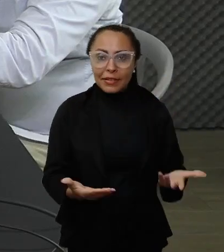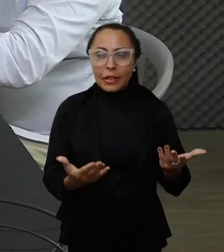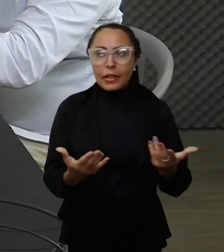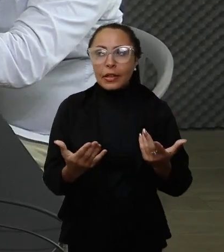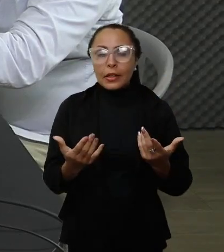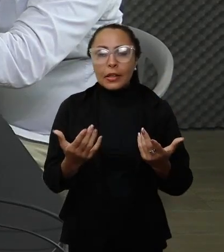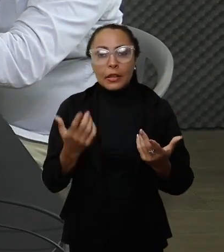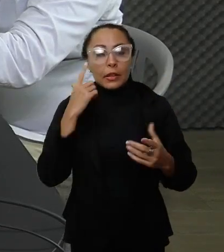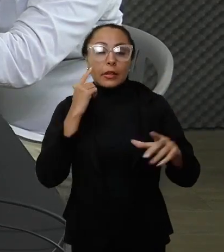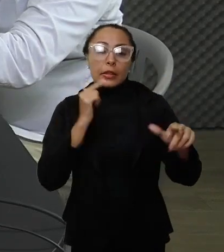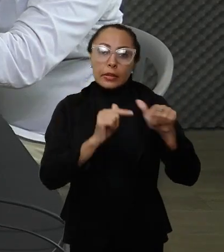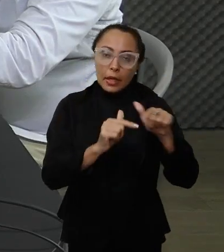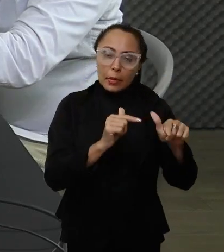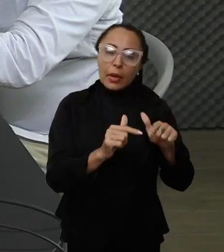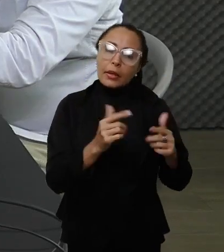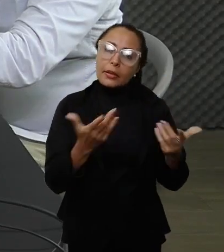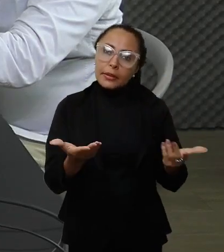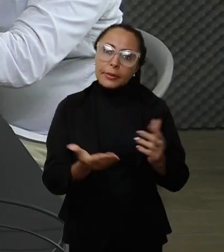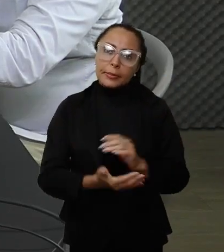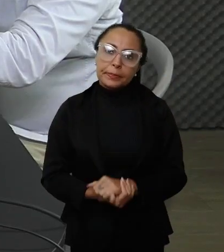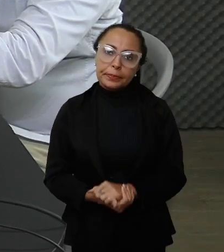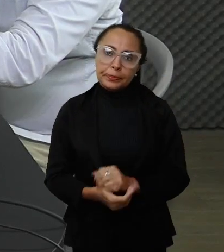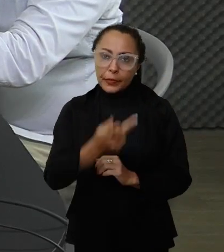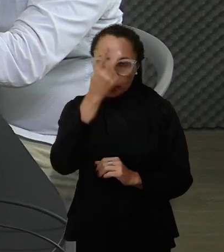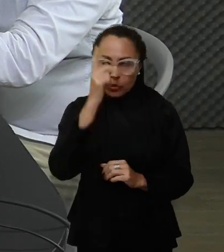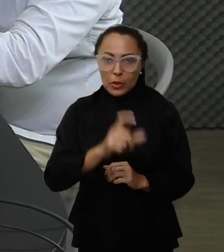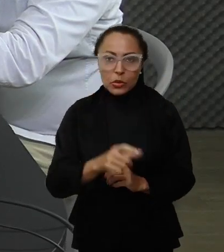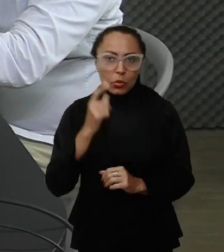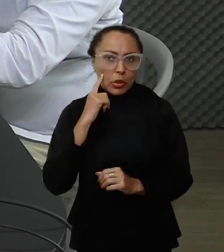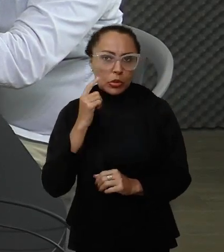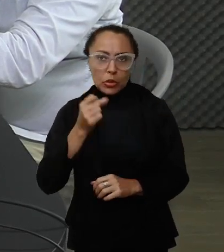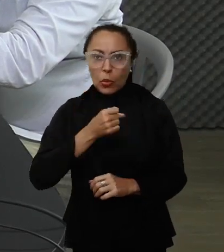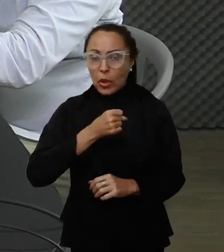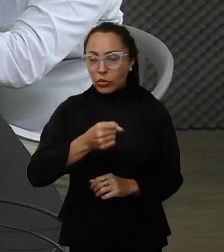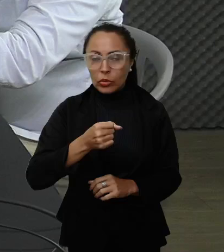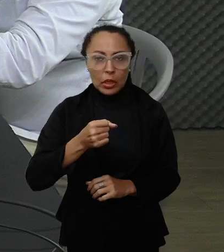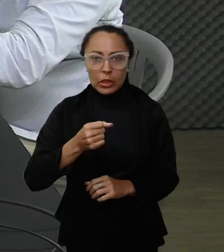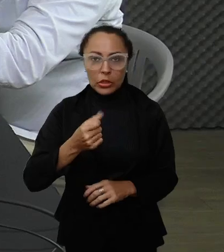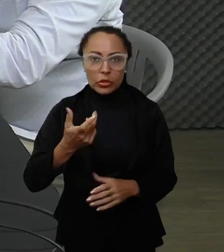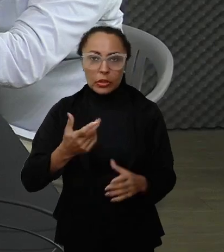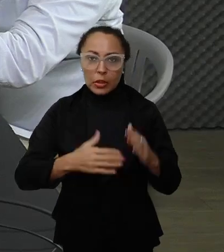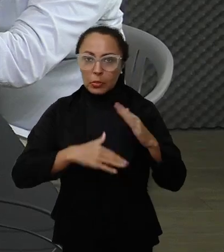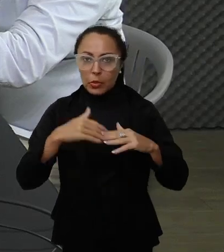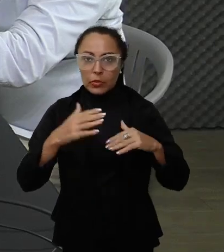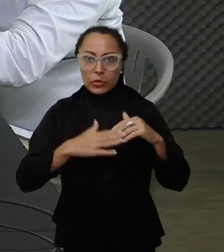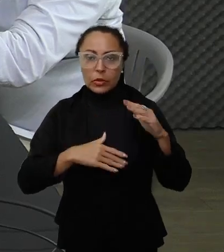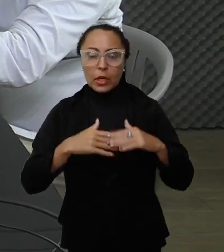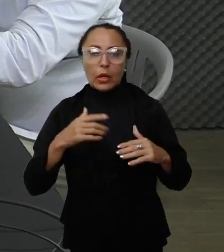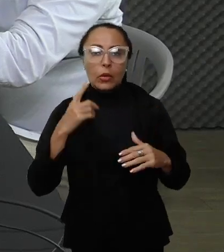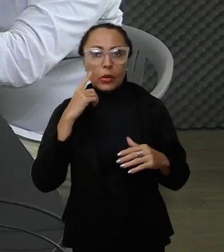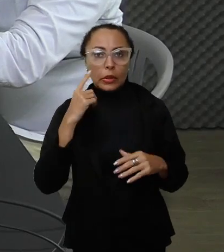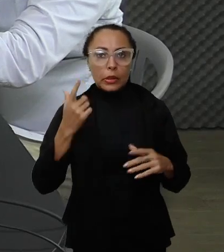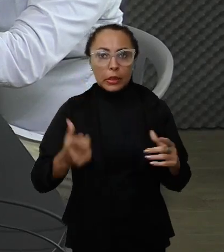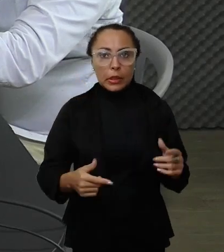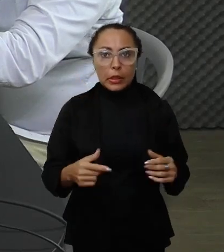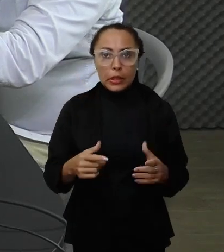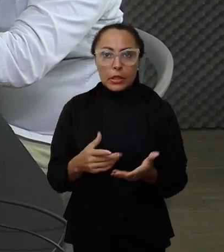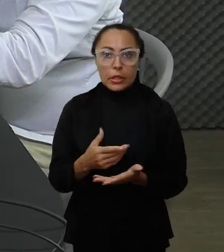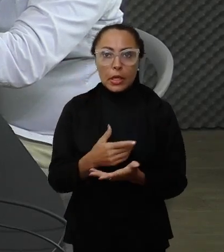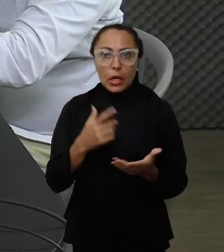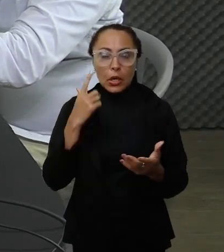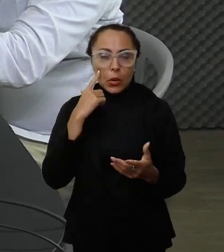ele trabalha desse jeito. As pessoas que não são jornalistas nem profissionais, que são produtores de conteúdo